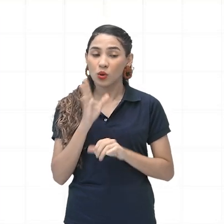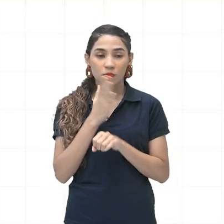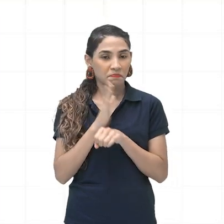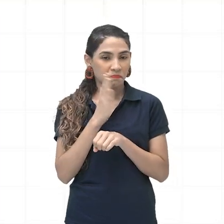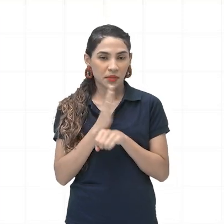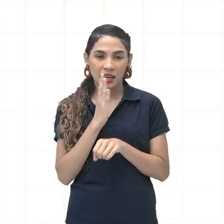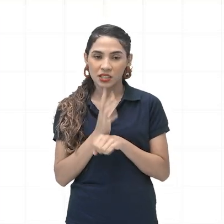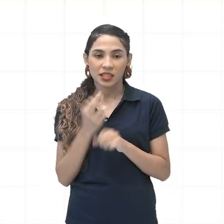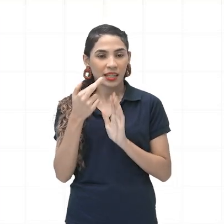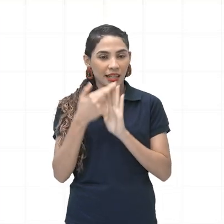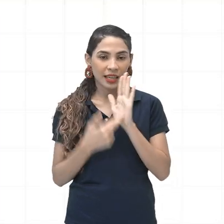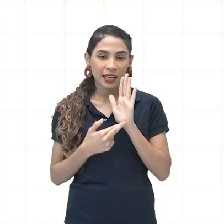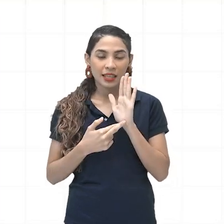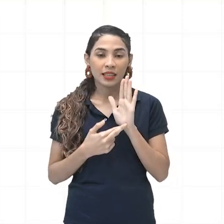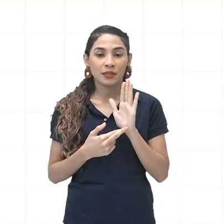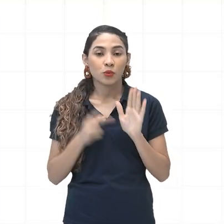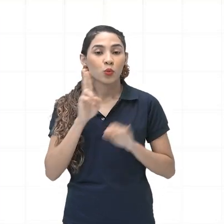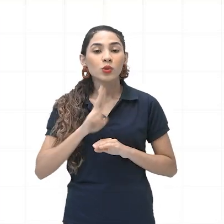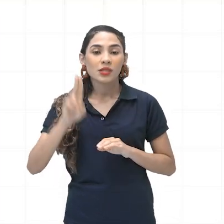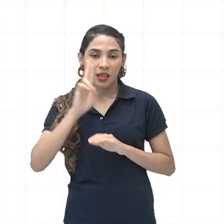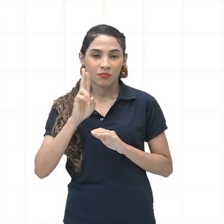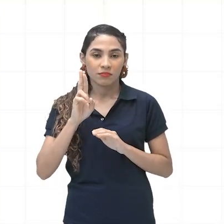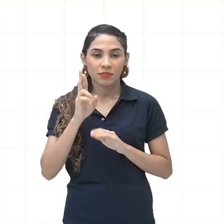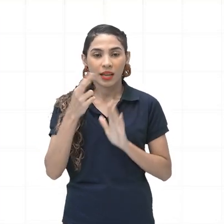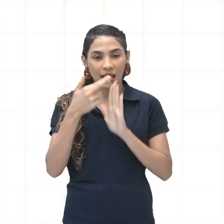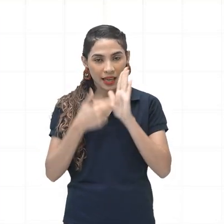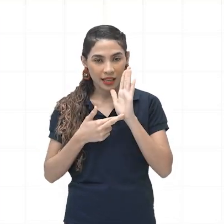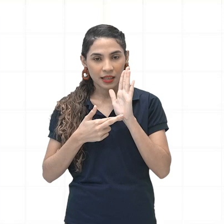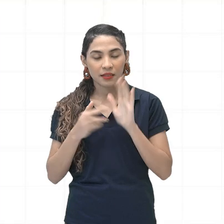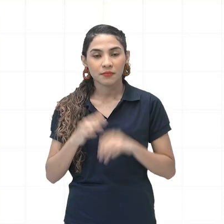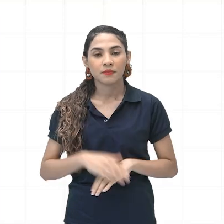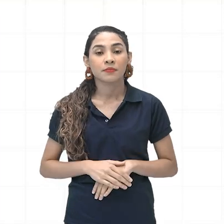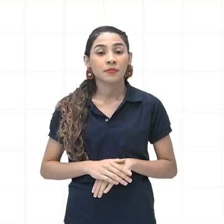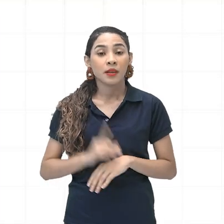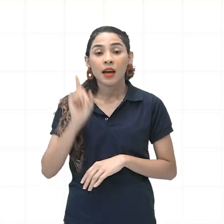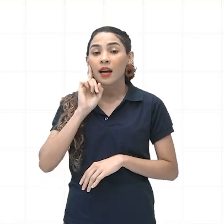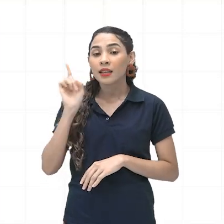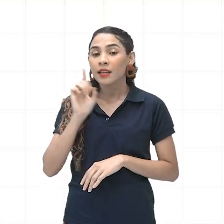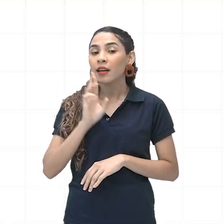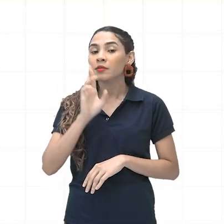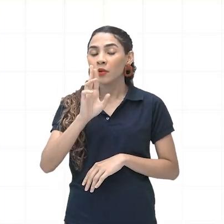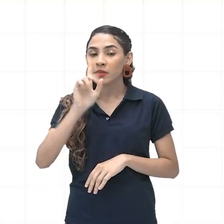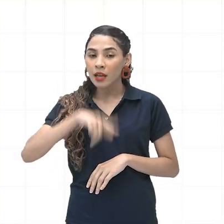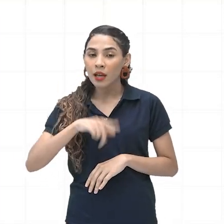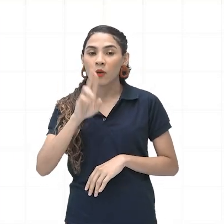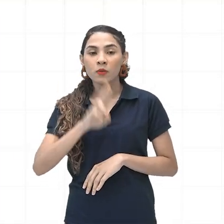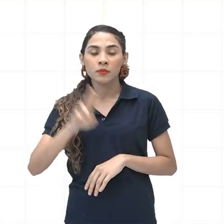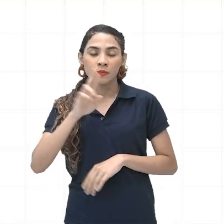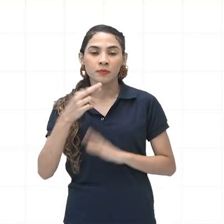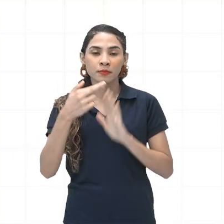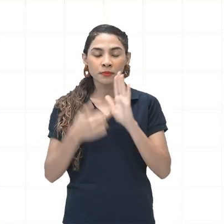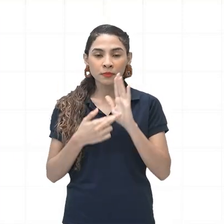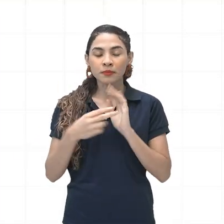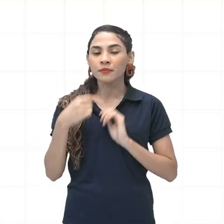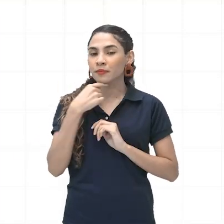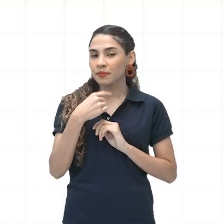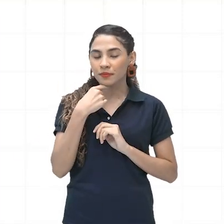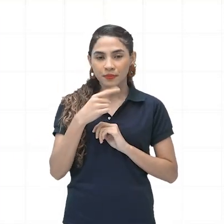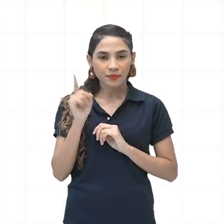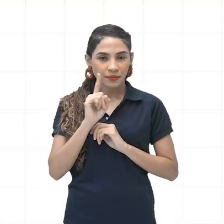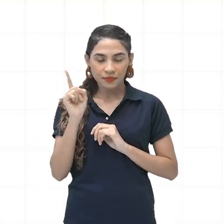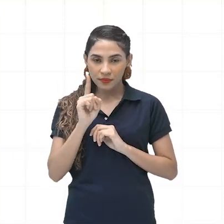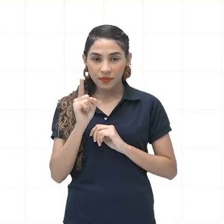a propriedade. Então, aqui está a aplicação da propriedade. Eu não vou resolver